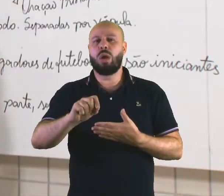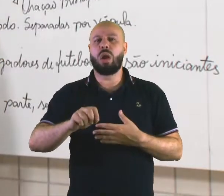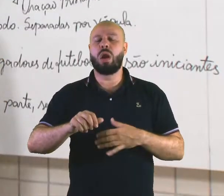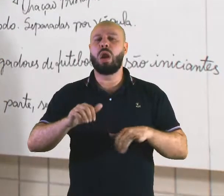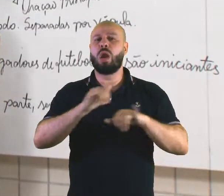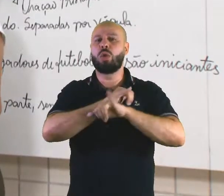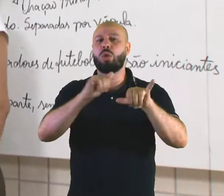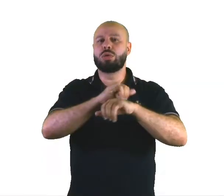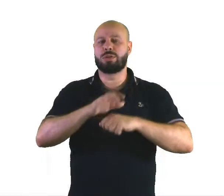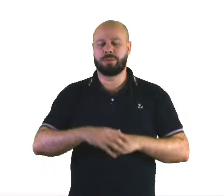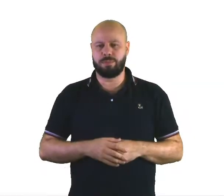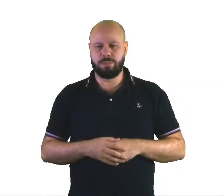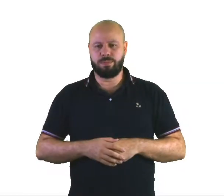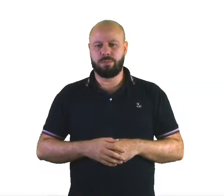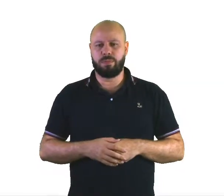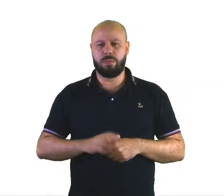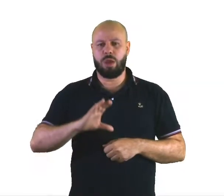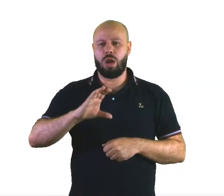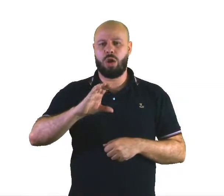notícia.